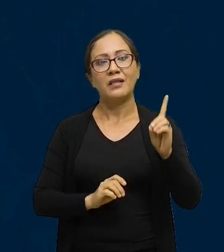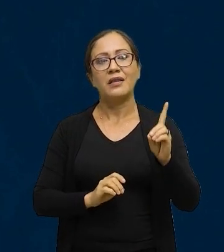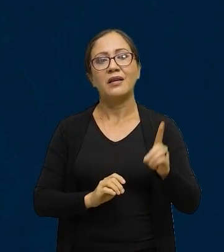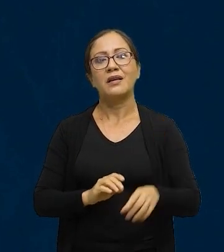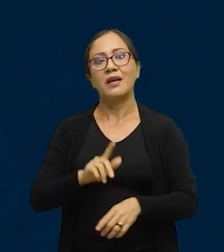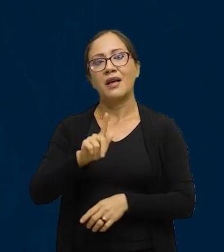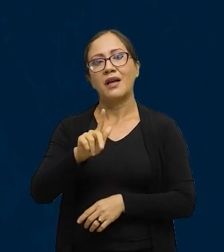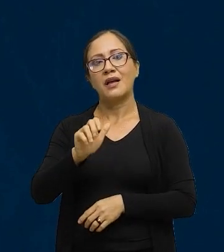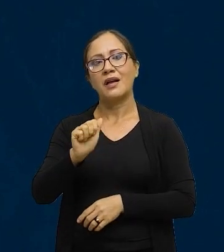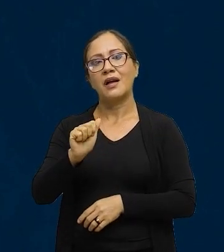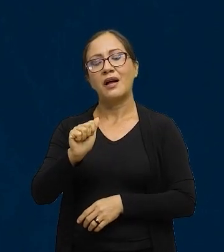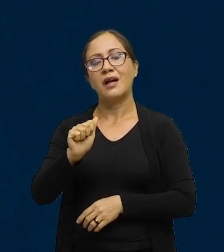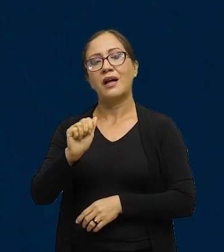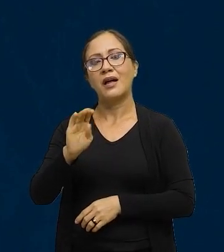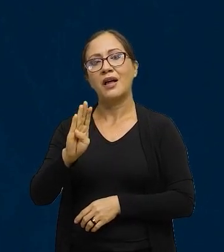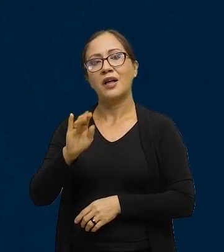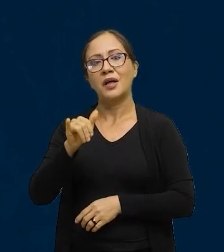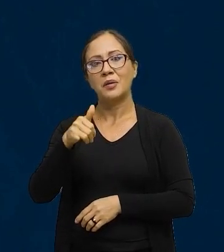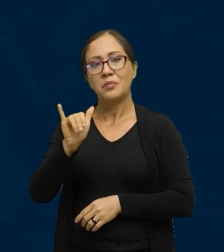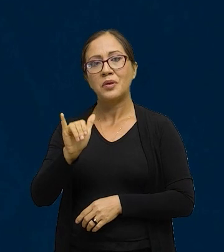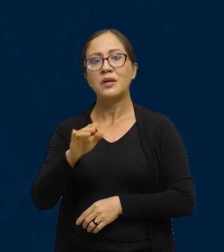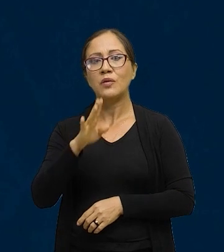de Joana e considera